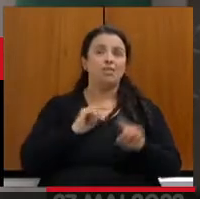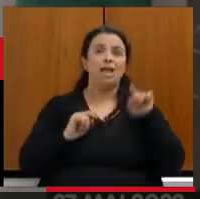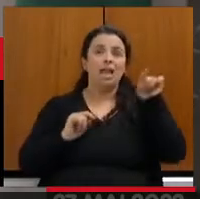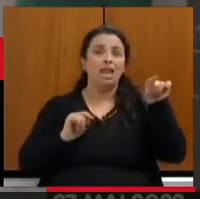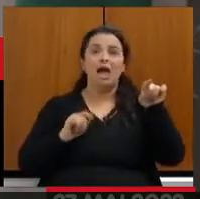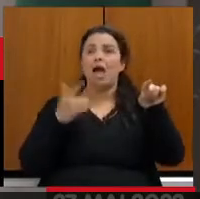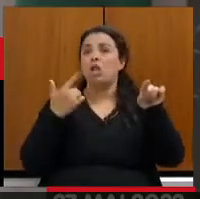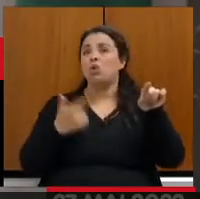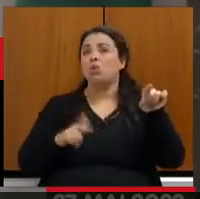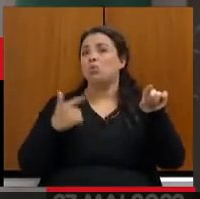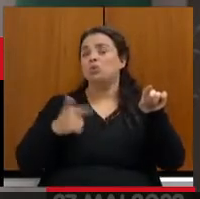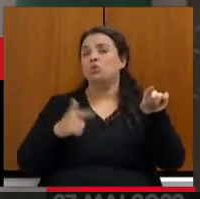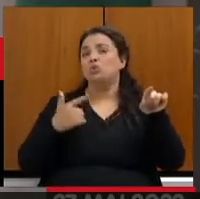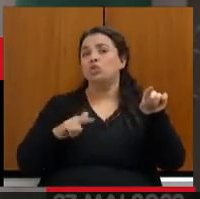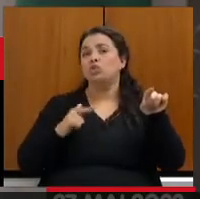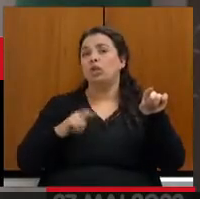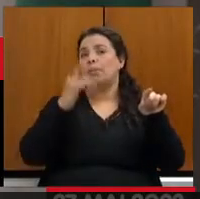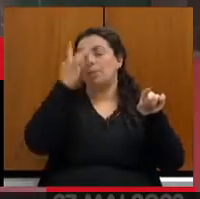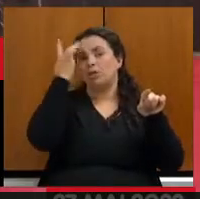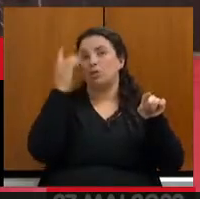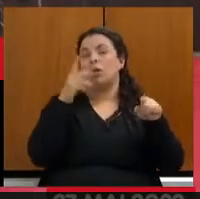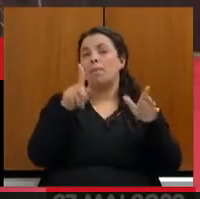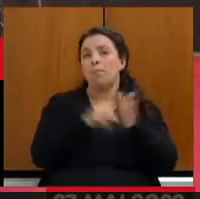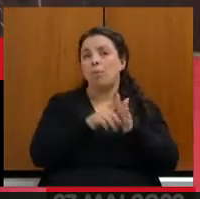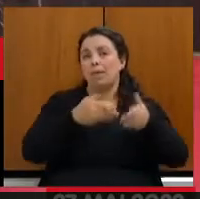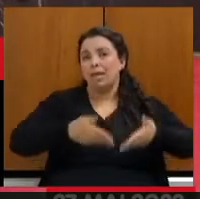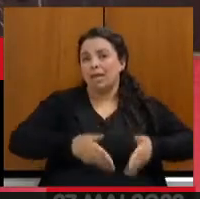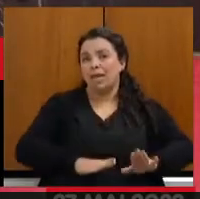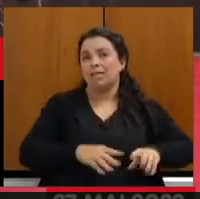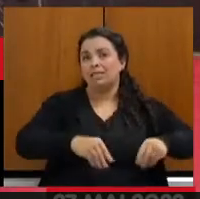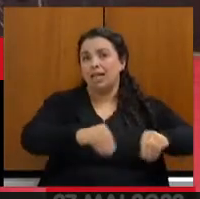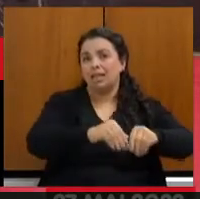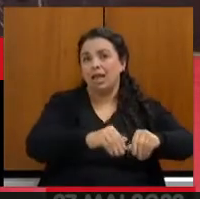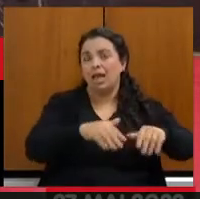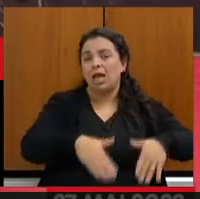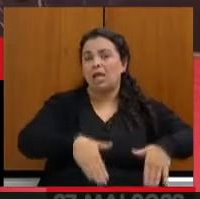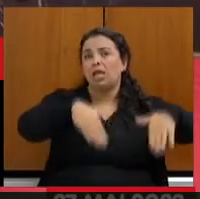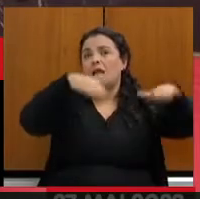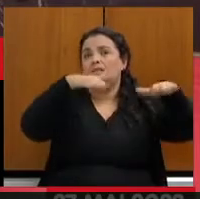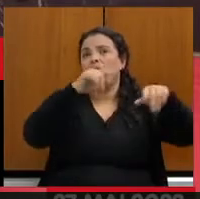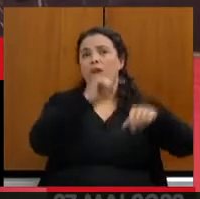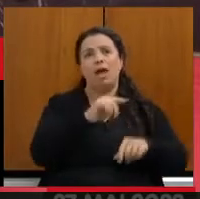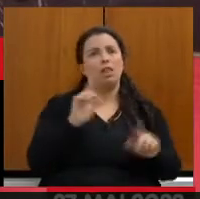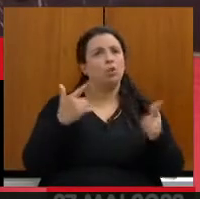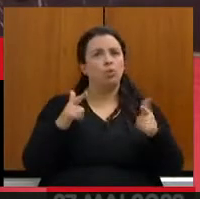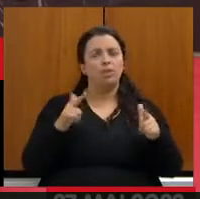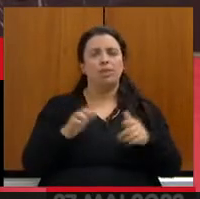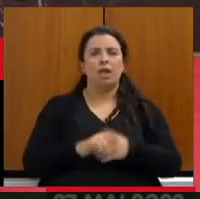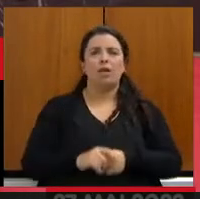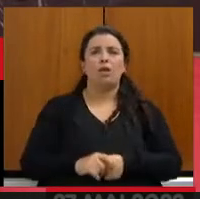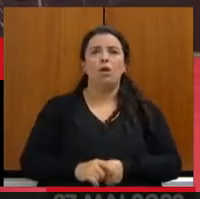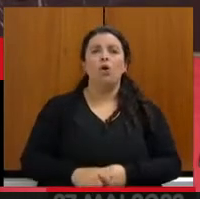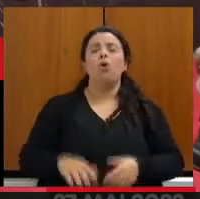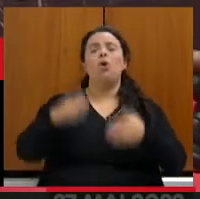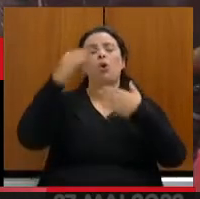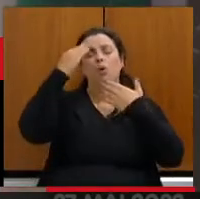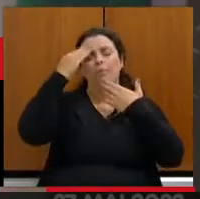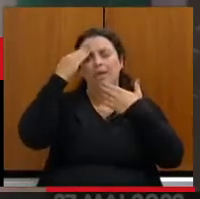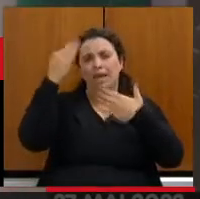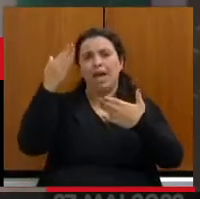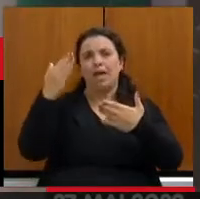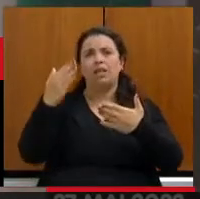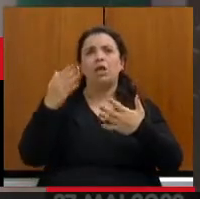existiam Gerais zeiros que nasce na terra e que criou lá muito obrigada eu estou muito feliz por esse